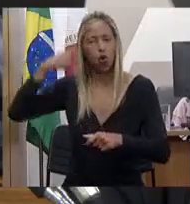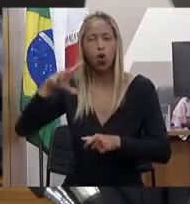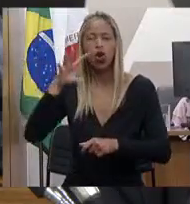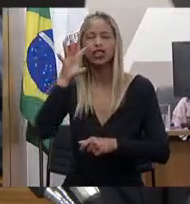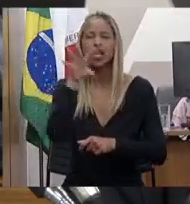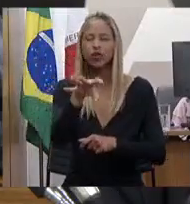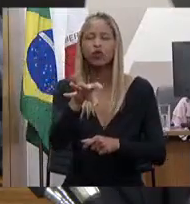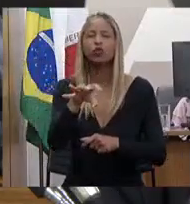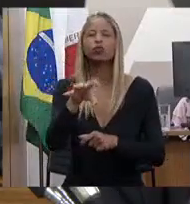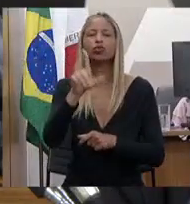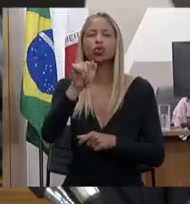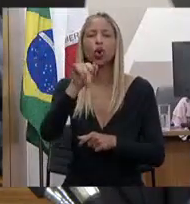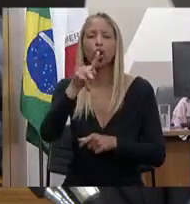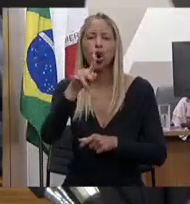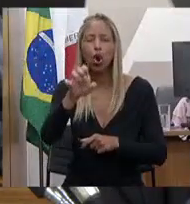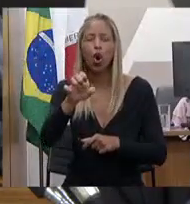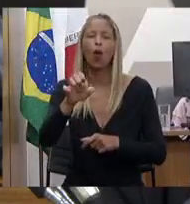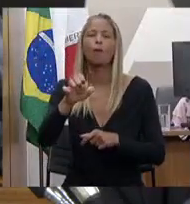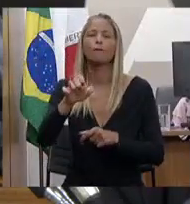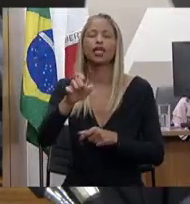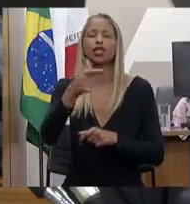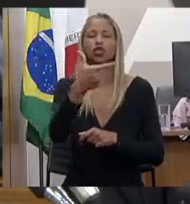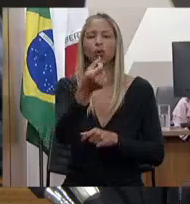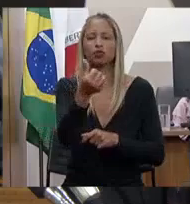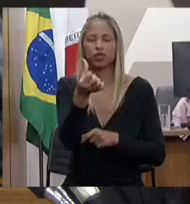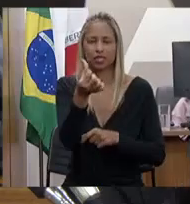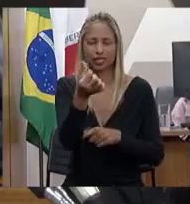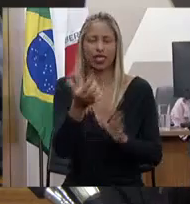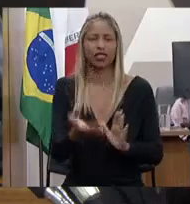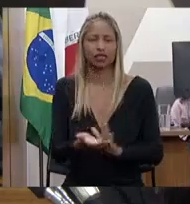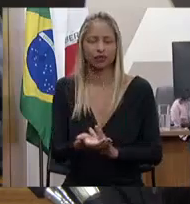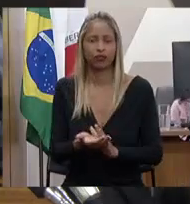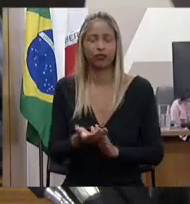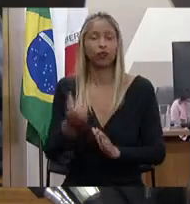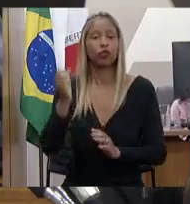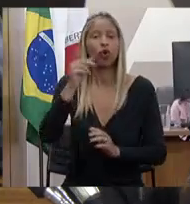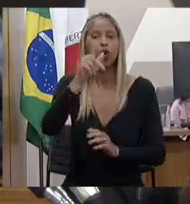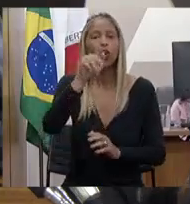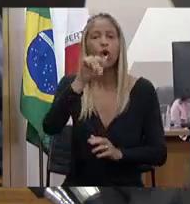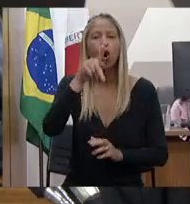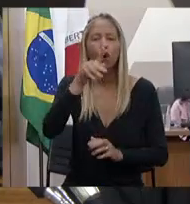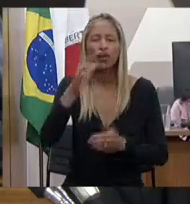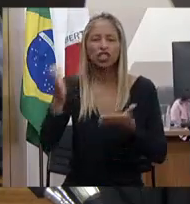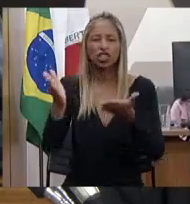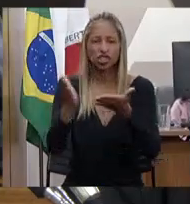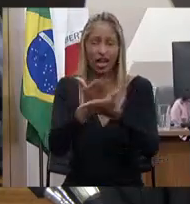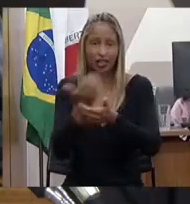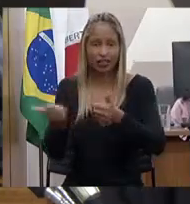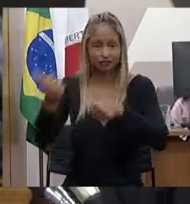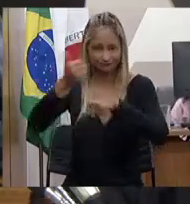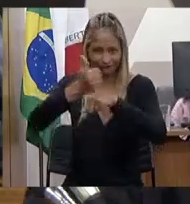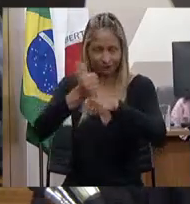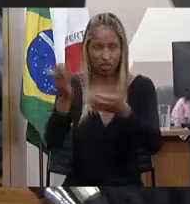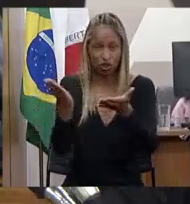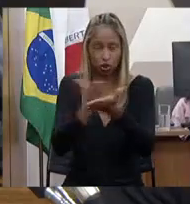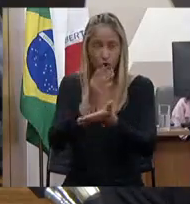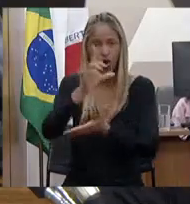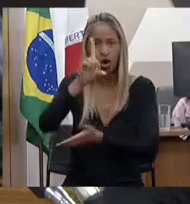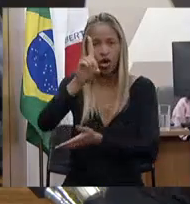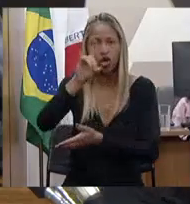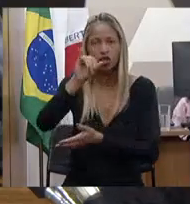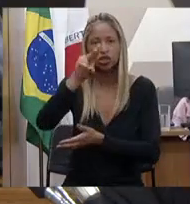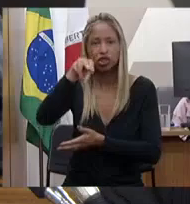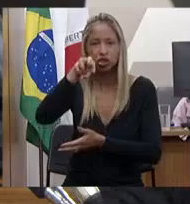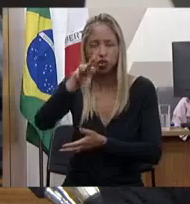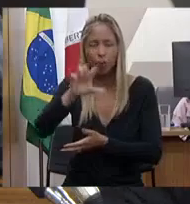ao golpe parlamentar que nós vivemos em 2016 porque o golpe com a retirada da presidenta Dilma naquela época e